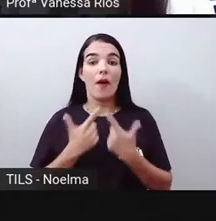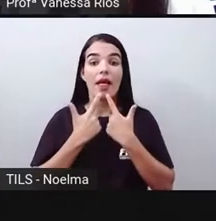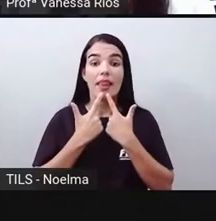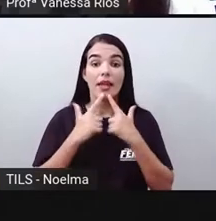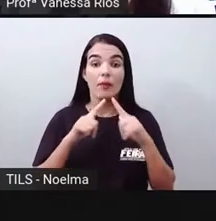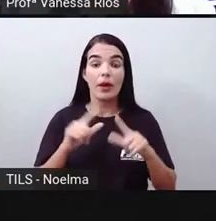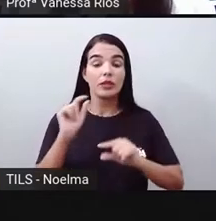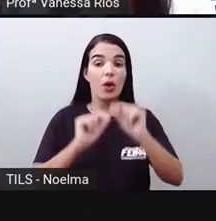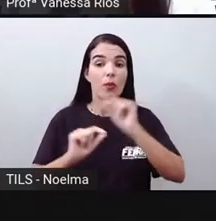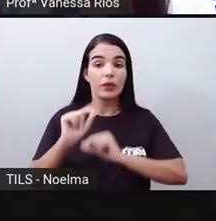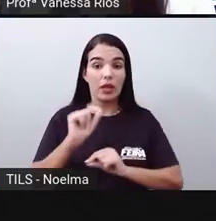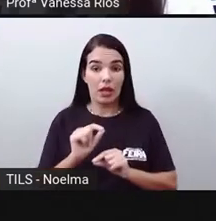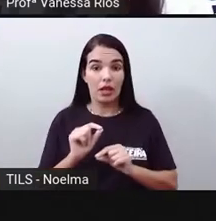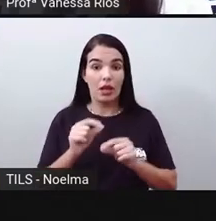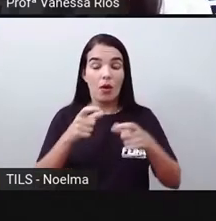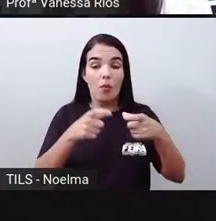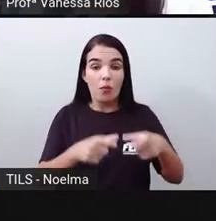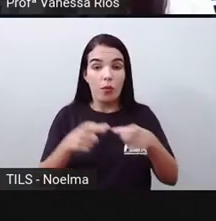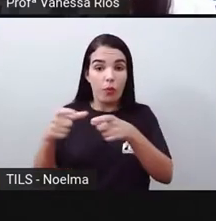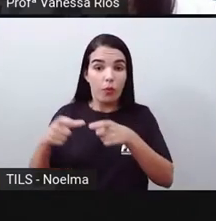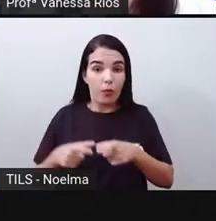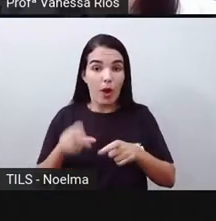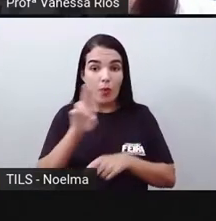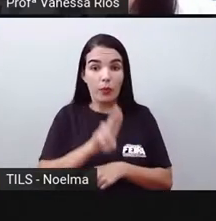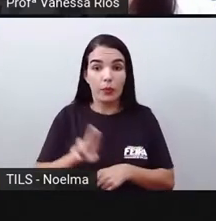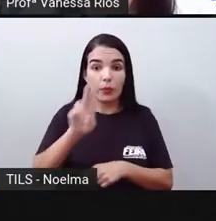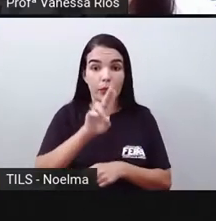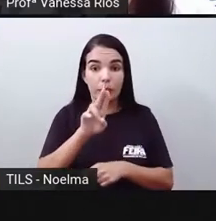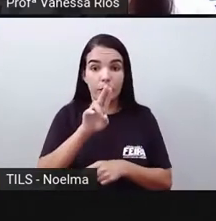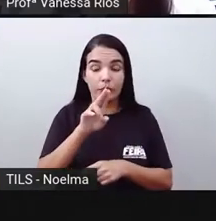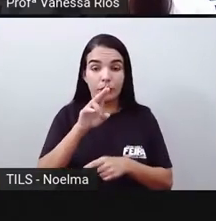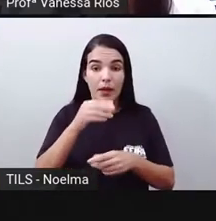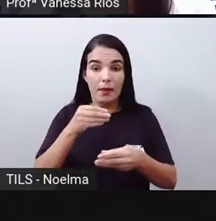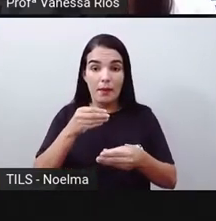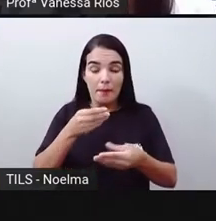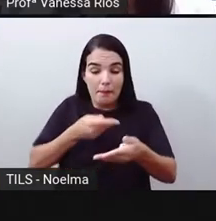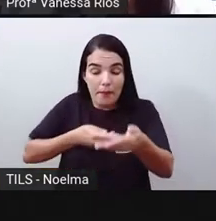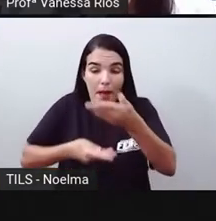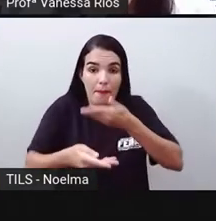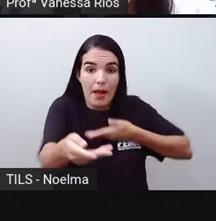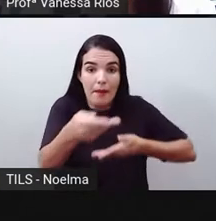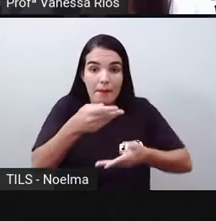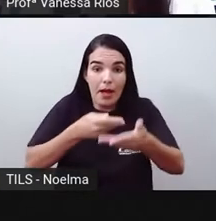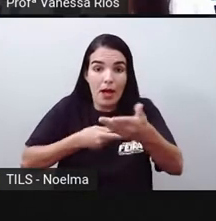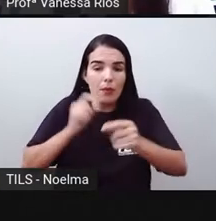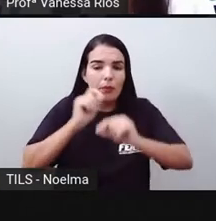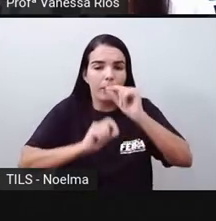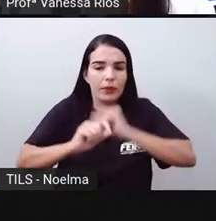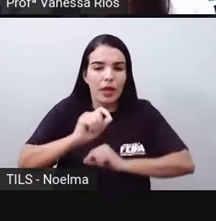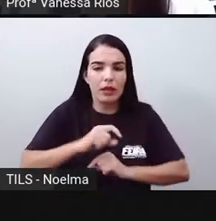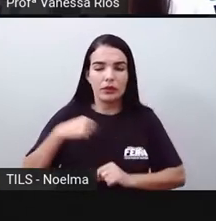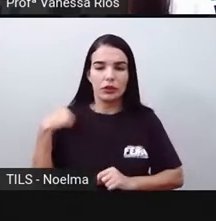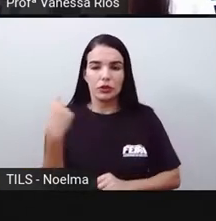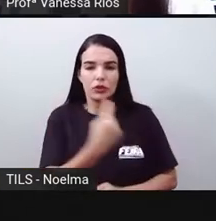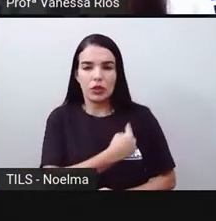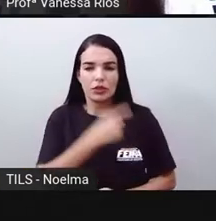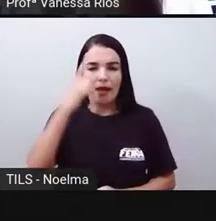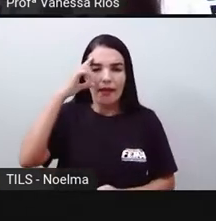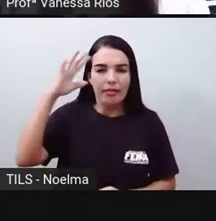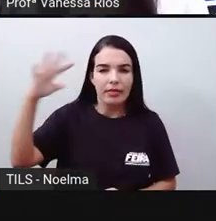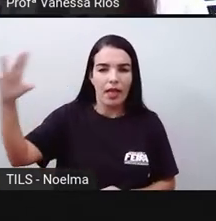a linguagem é o mecanismo que utilizamos para transmitir nossos conceitos, ideias